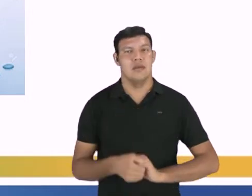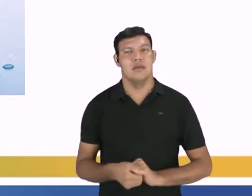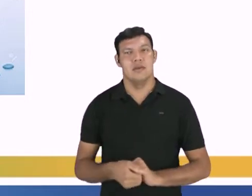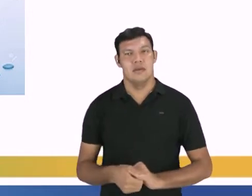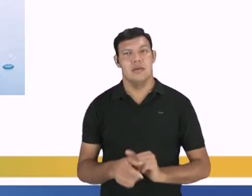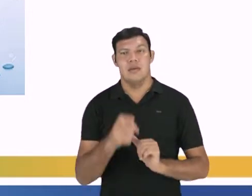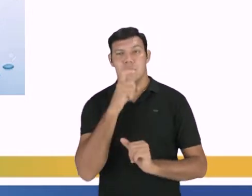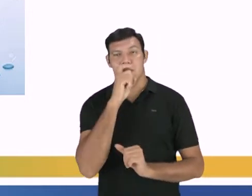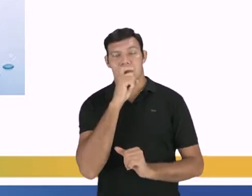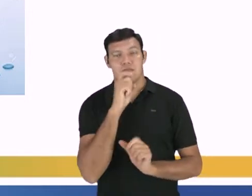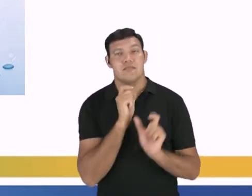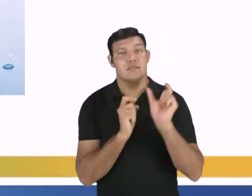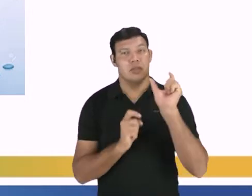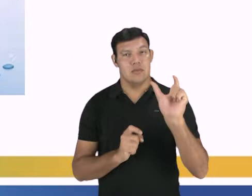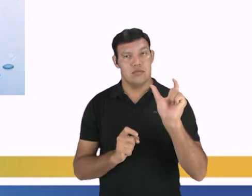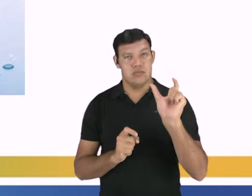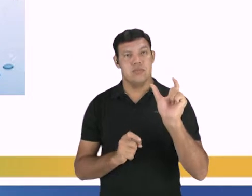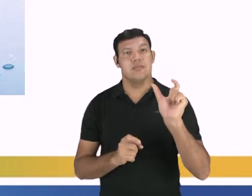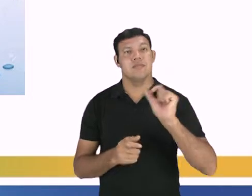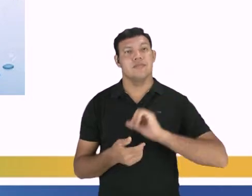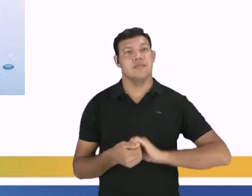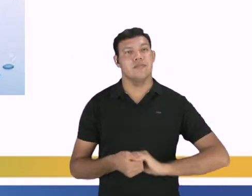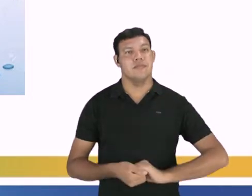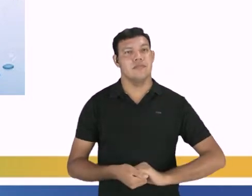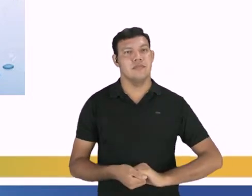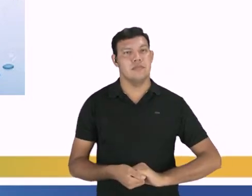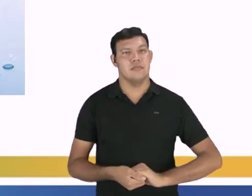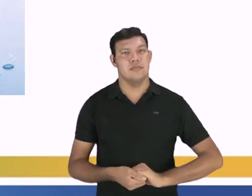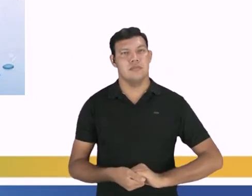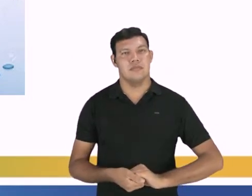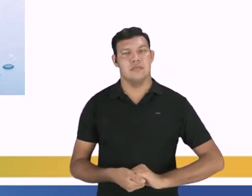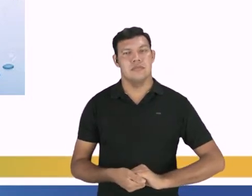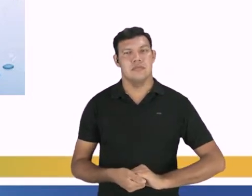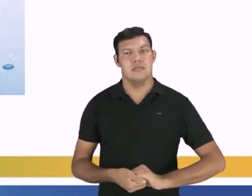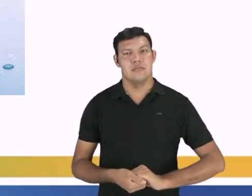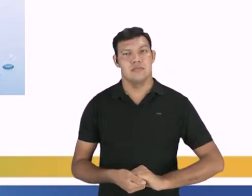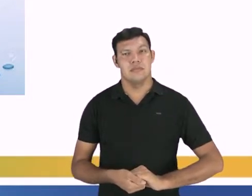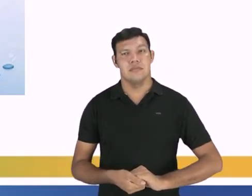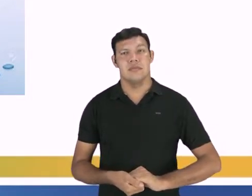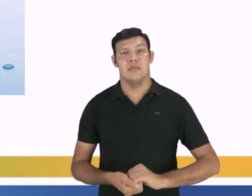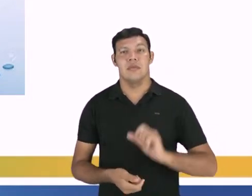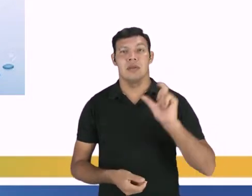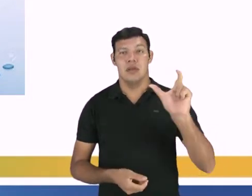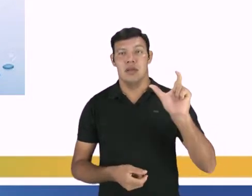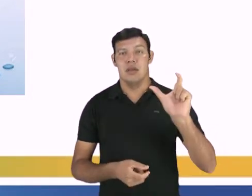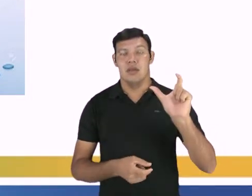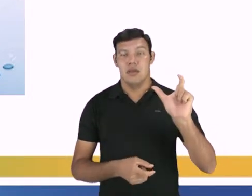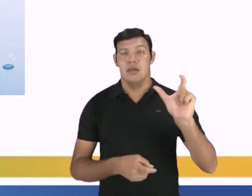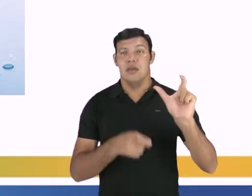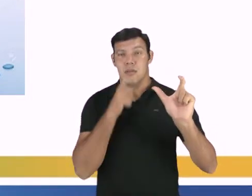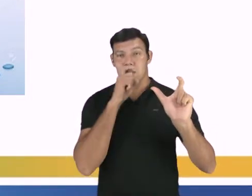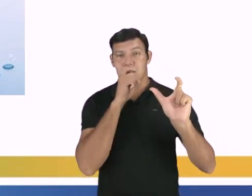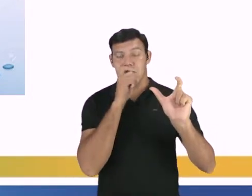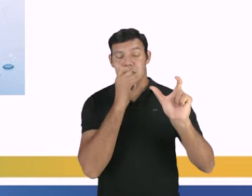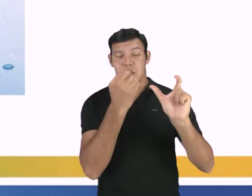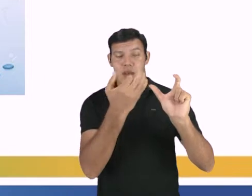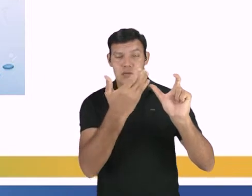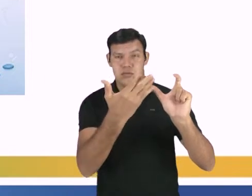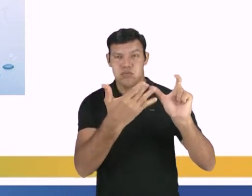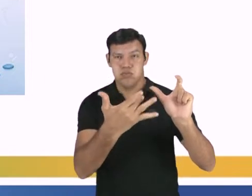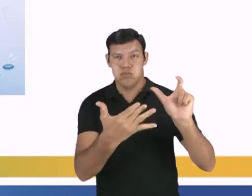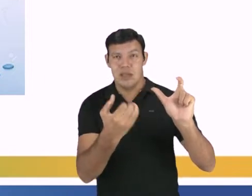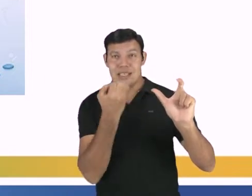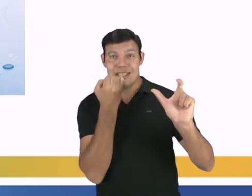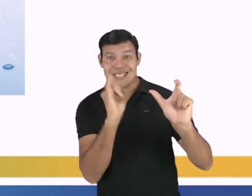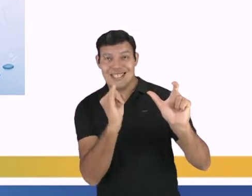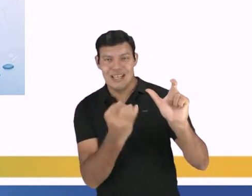gelo, ice melts if you heat it. Gelo derrete se você aquecê-lo. Então,